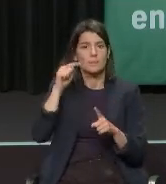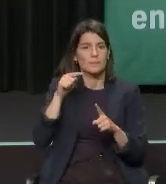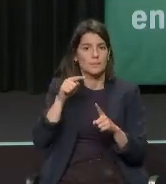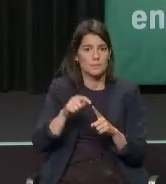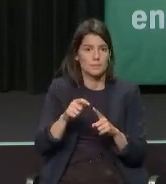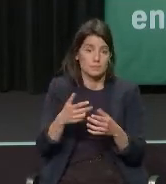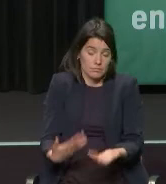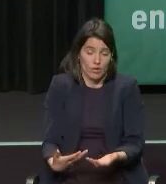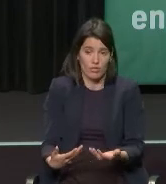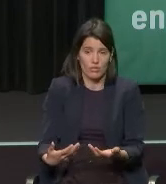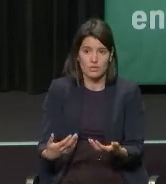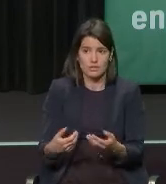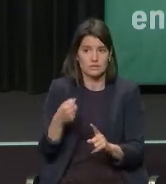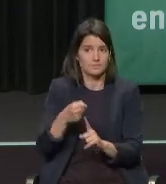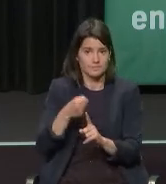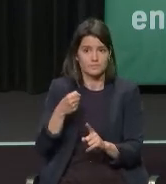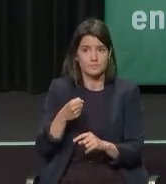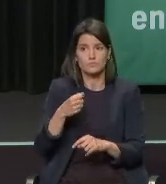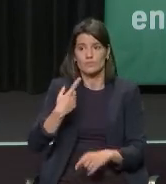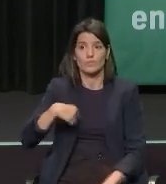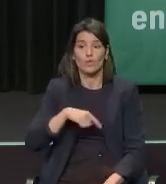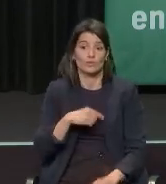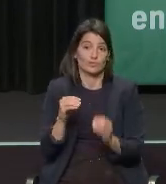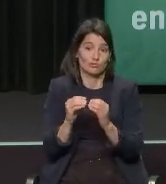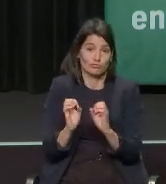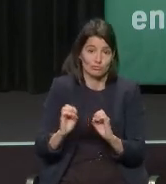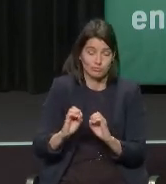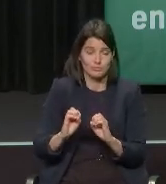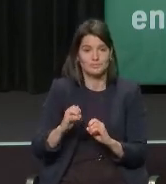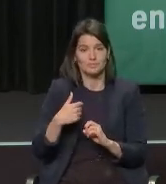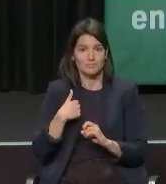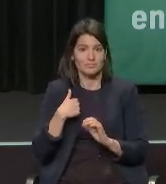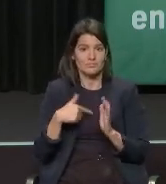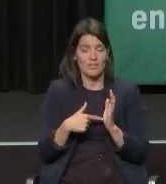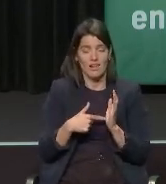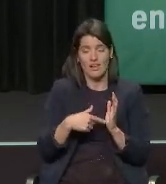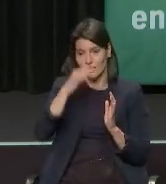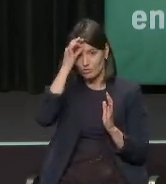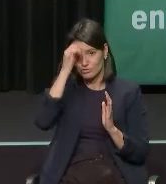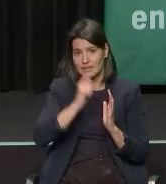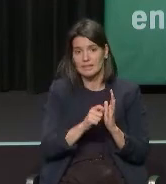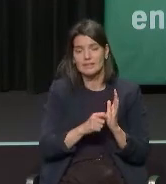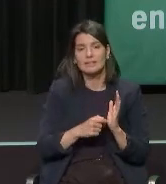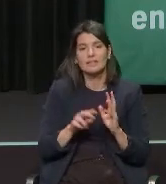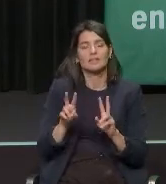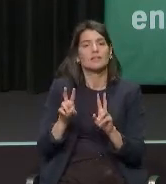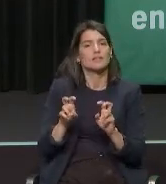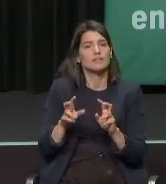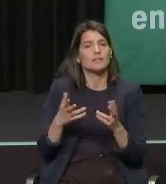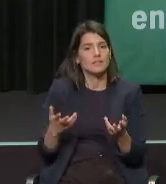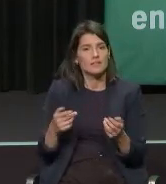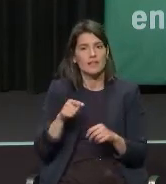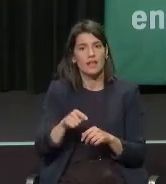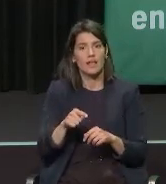para o presente e nós não tínhamos combinado, mas eu tinha aqui nas minhas notas o tópico-chave é